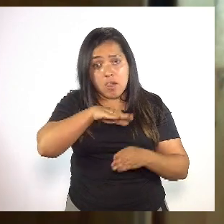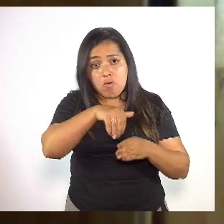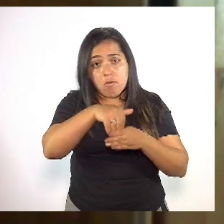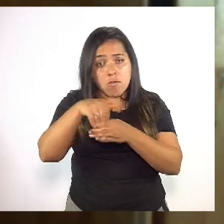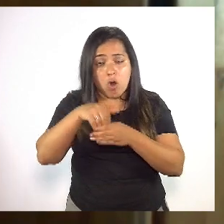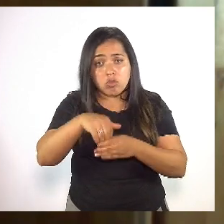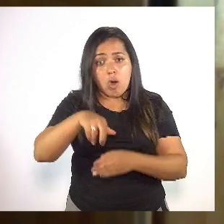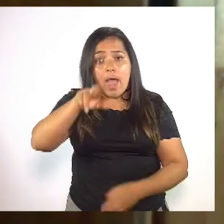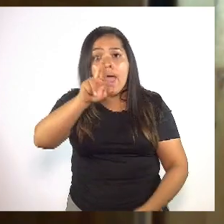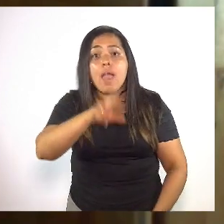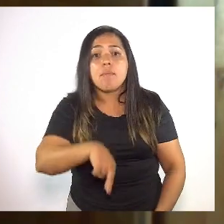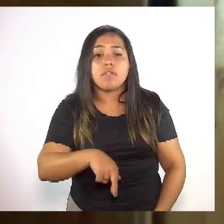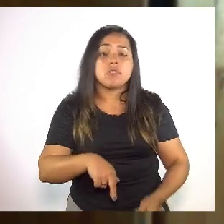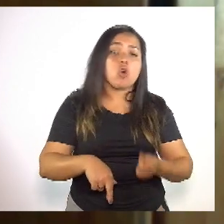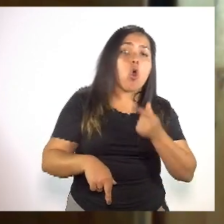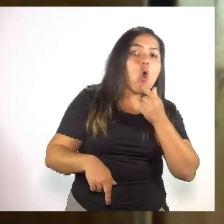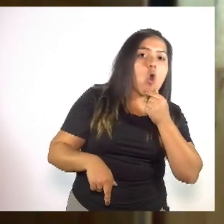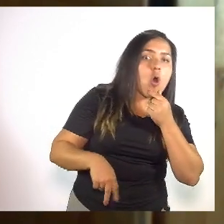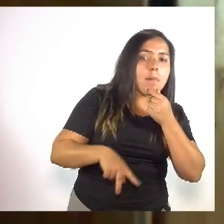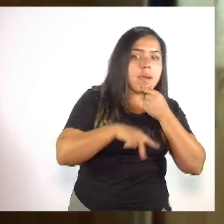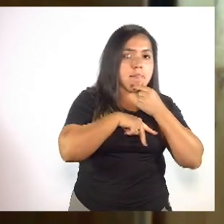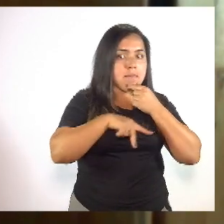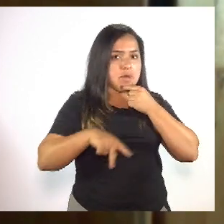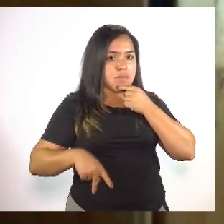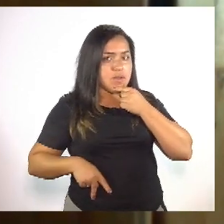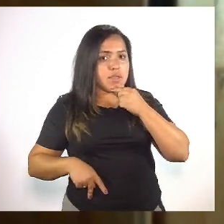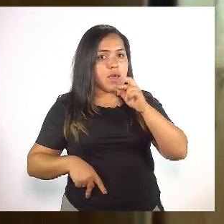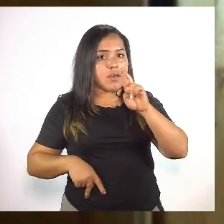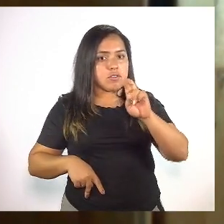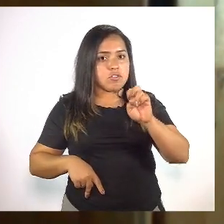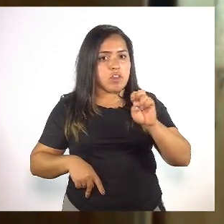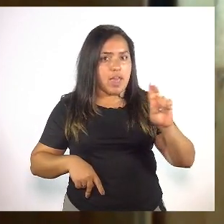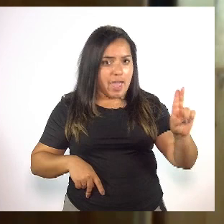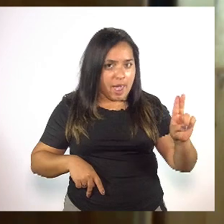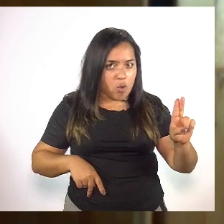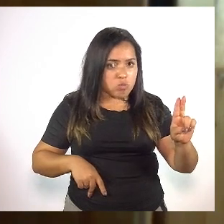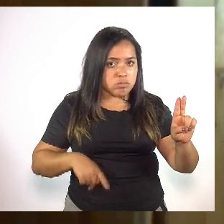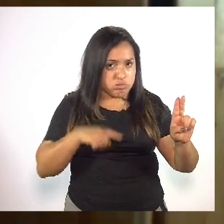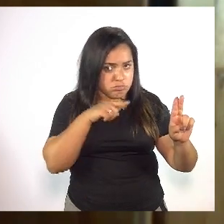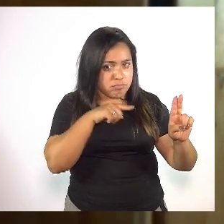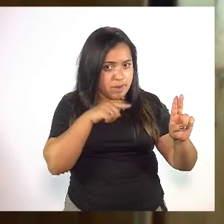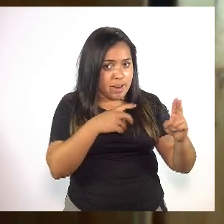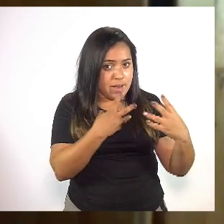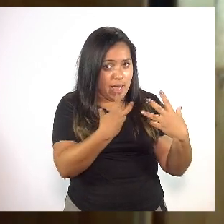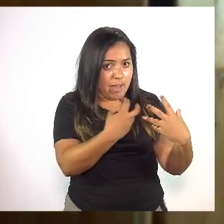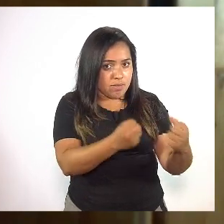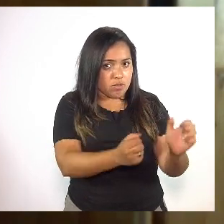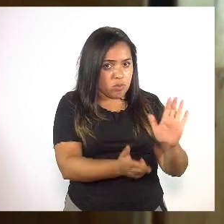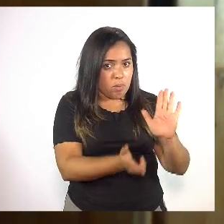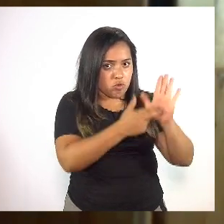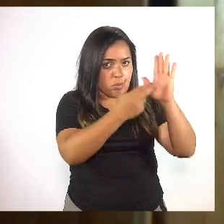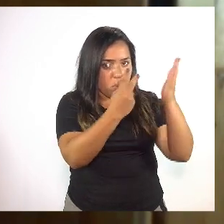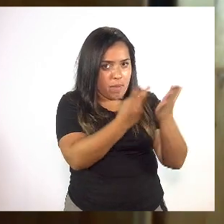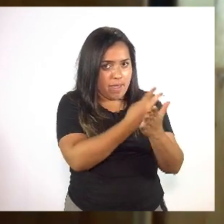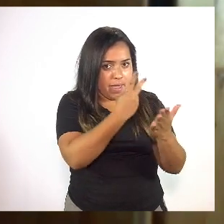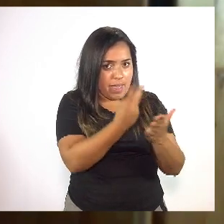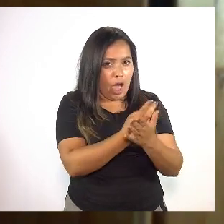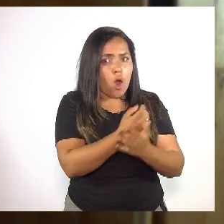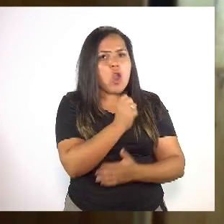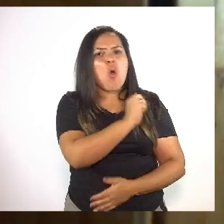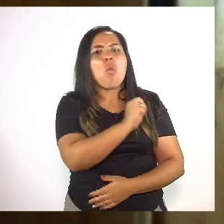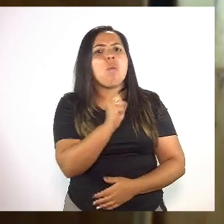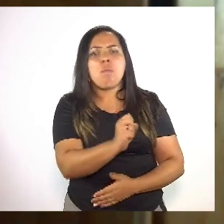um presidente que é réu confesso, né, fez delação premiada, eu posso aprovar as contas